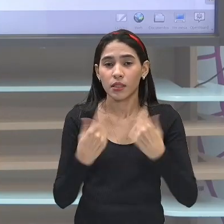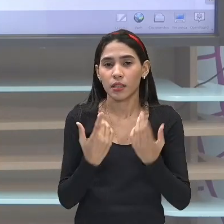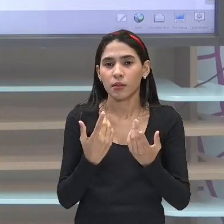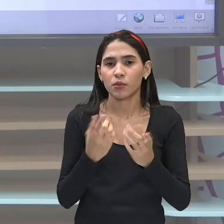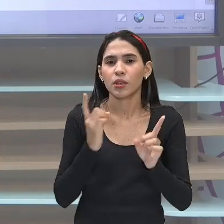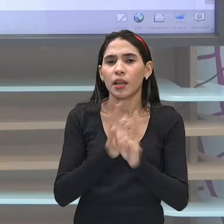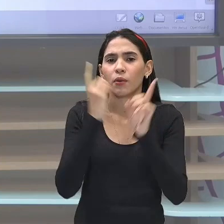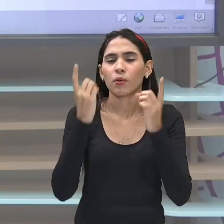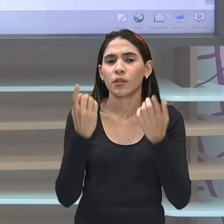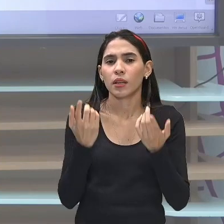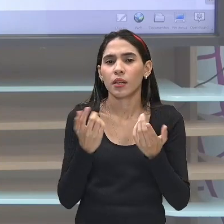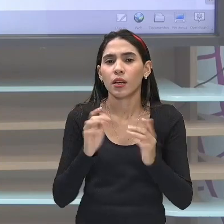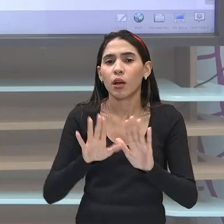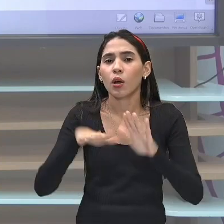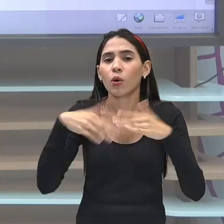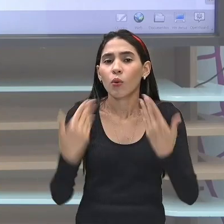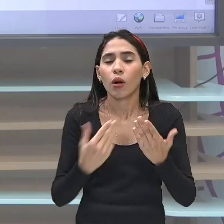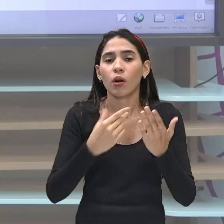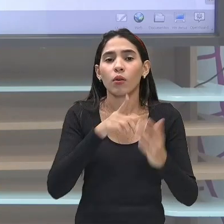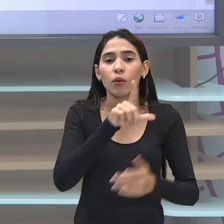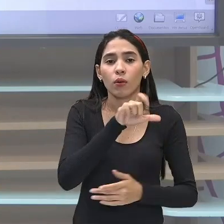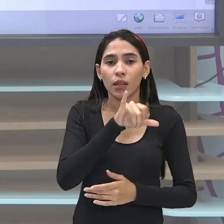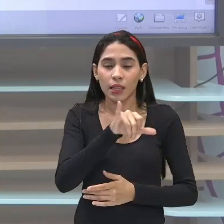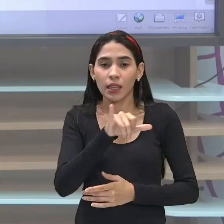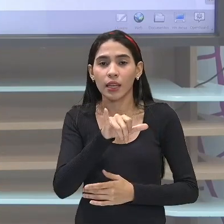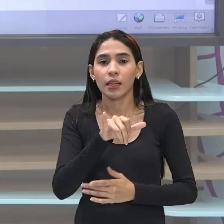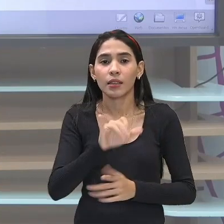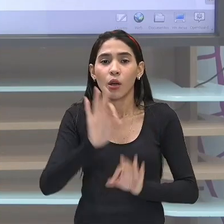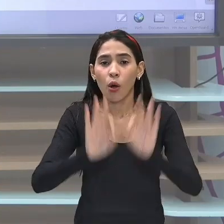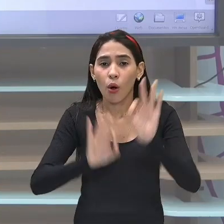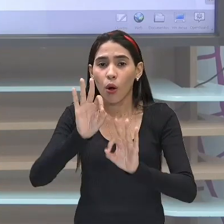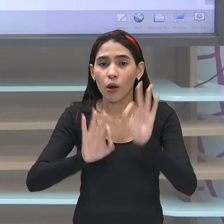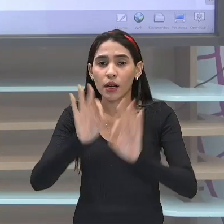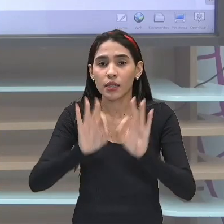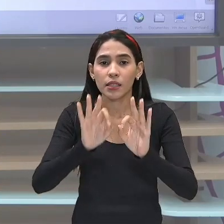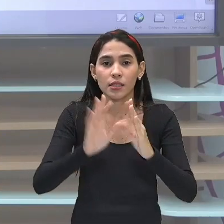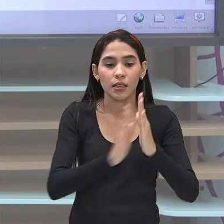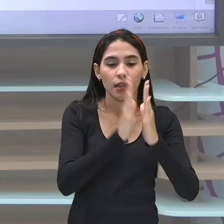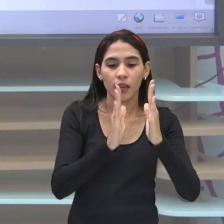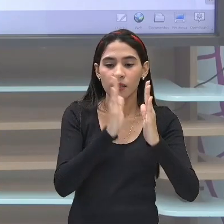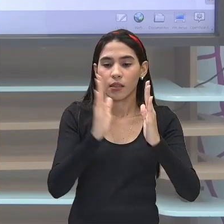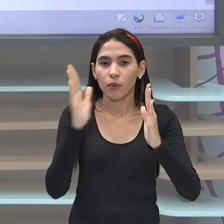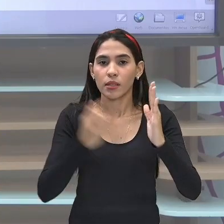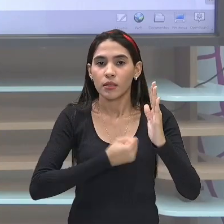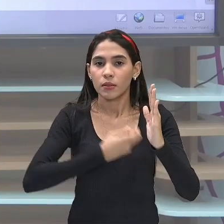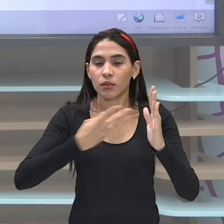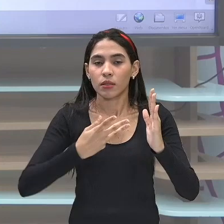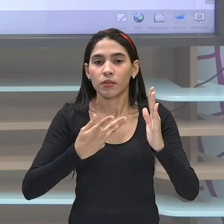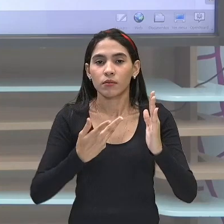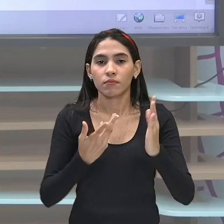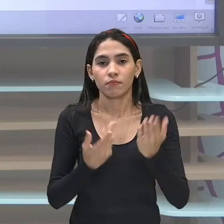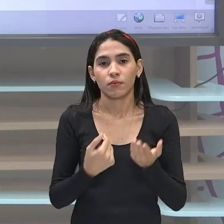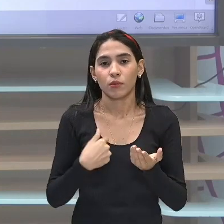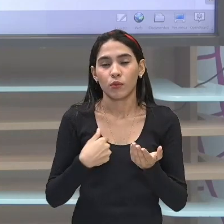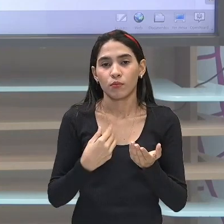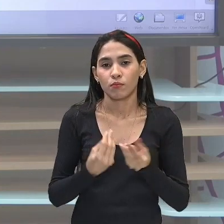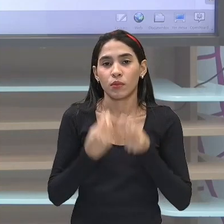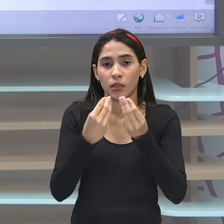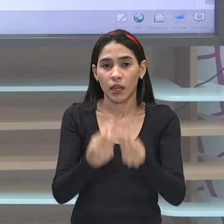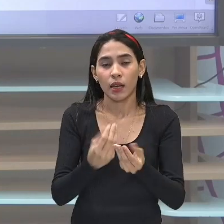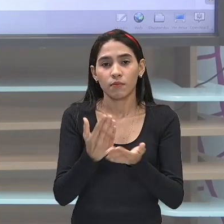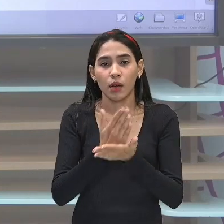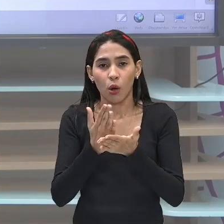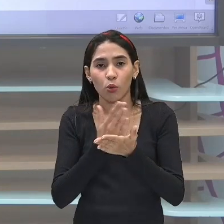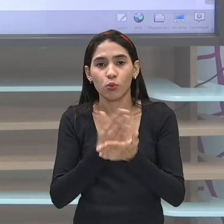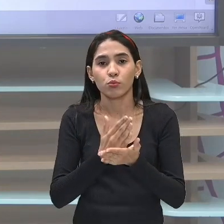descobrir qual é a lei que montou aquela sequência numérica, por exemplo. Então a gente vai dar para vocês ali alguns